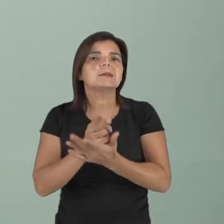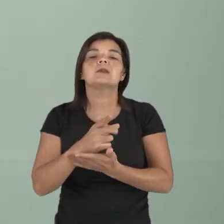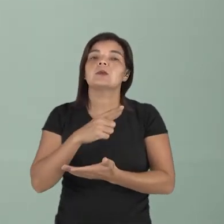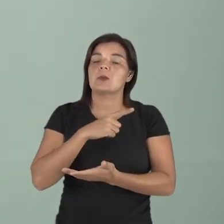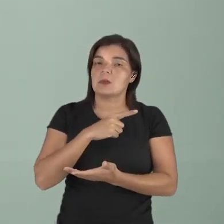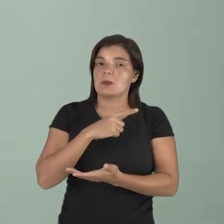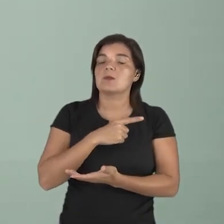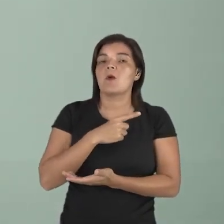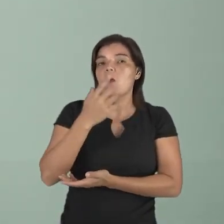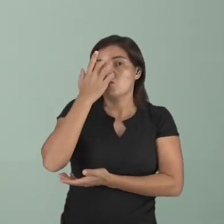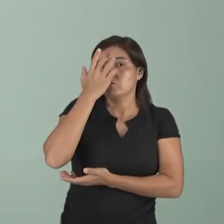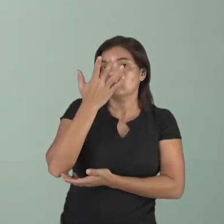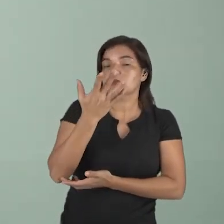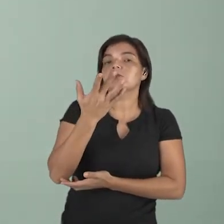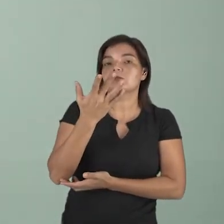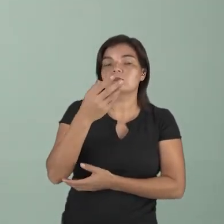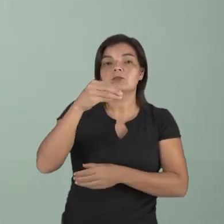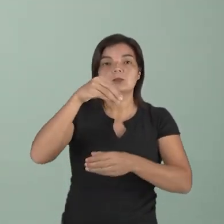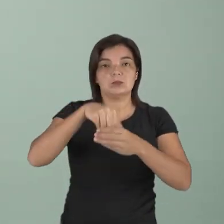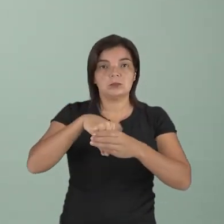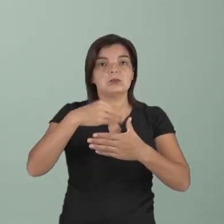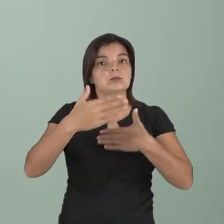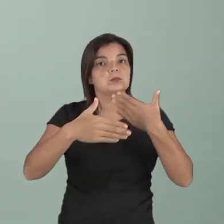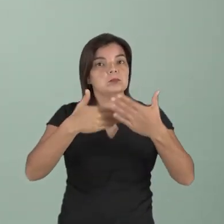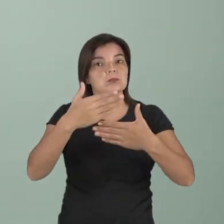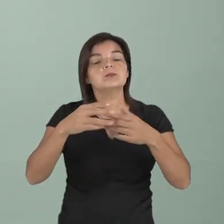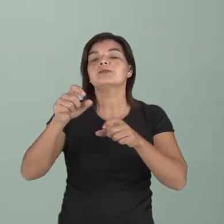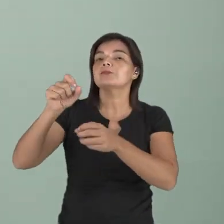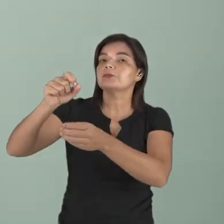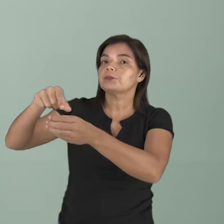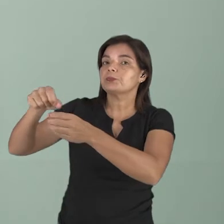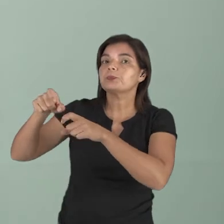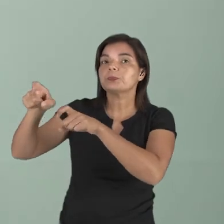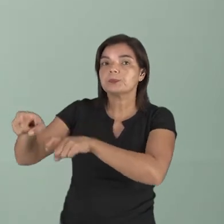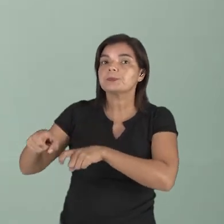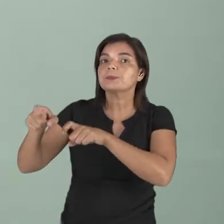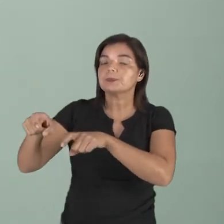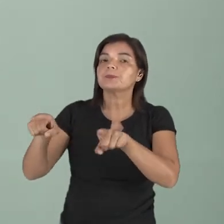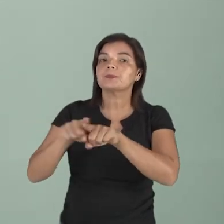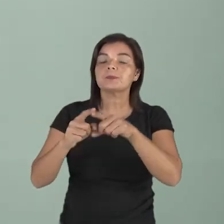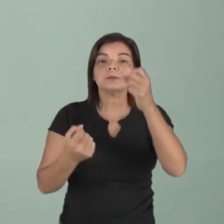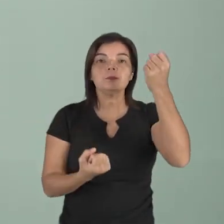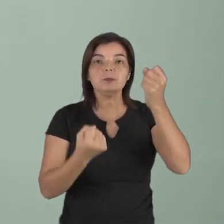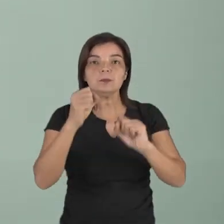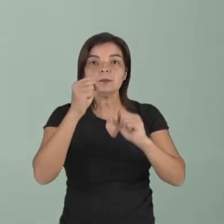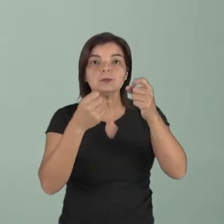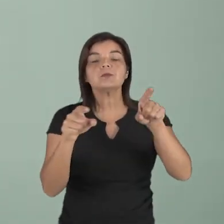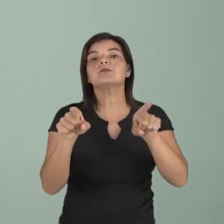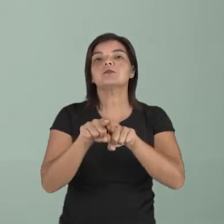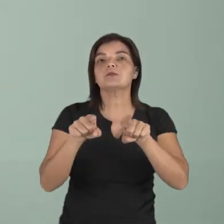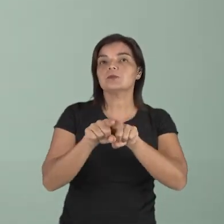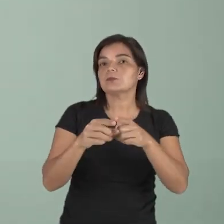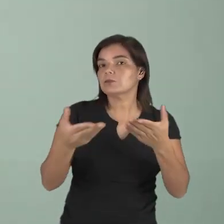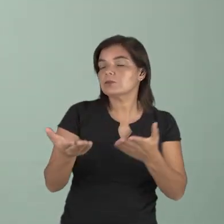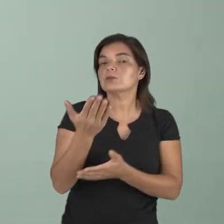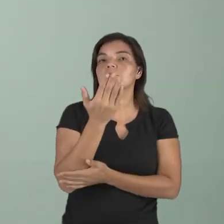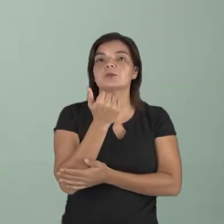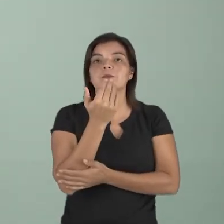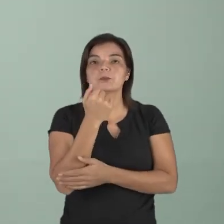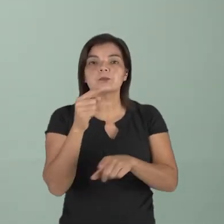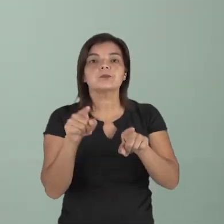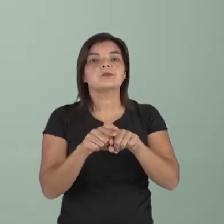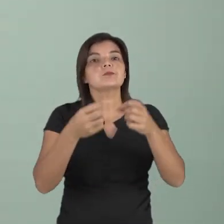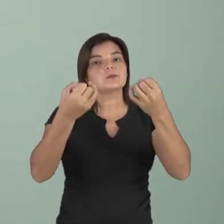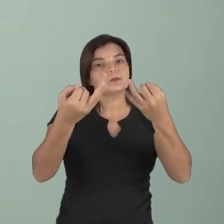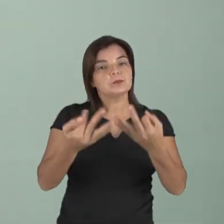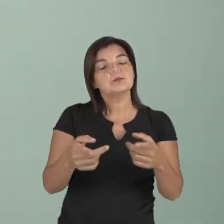muita facilidade dentro do nosso processo de agricultura. A nossa indústria também é dominada pelos segmentos alimentícios.